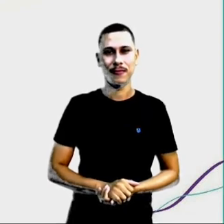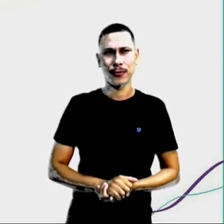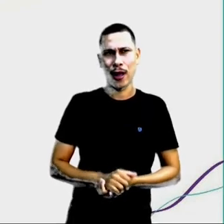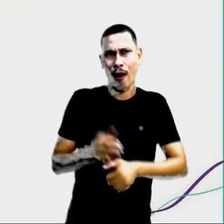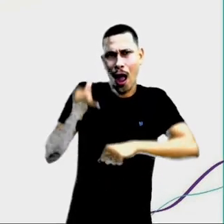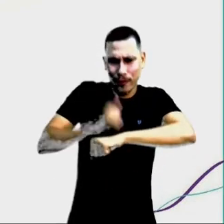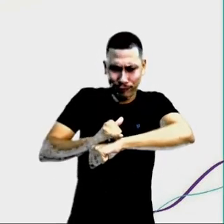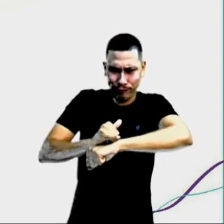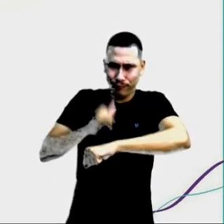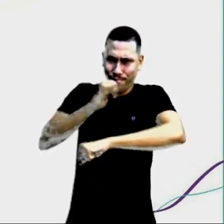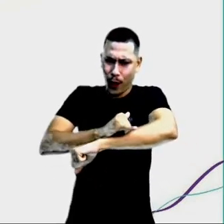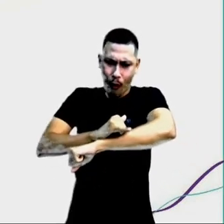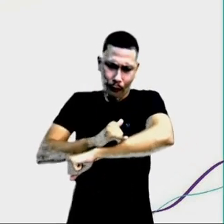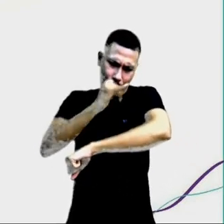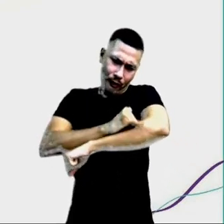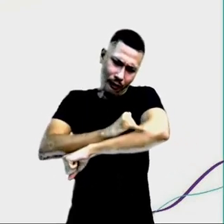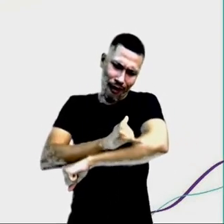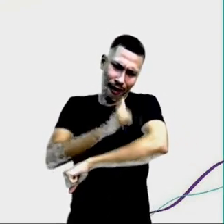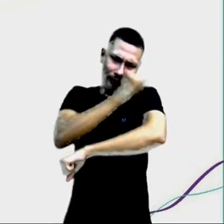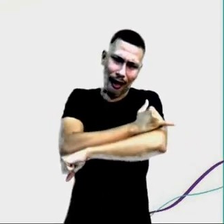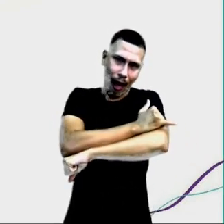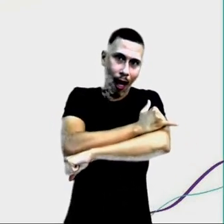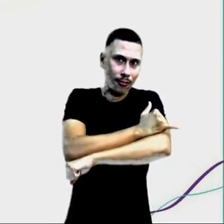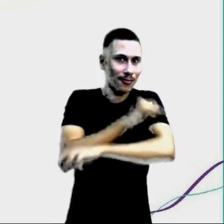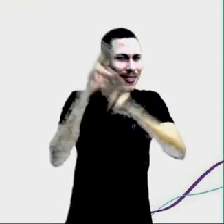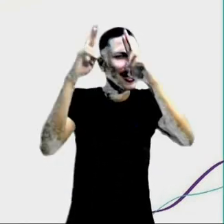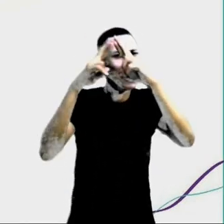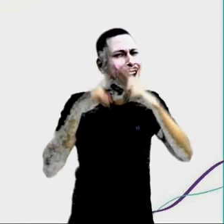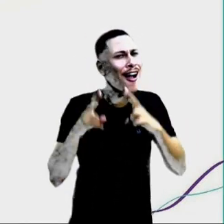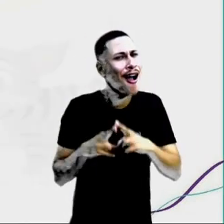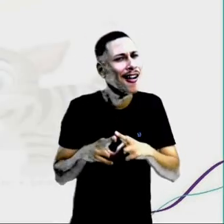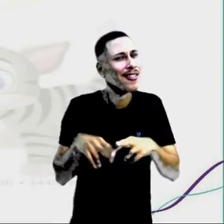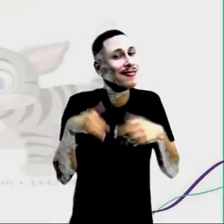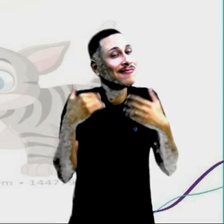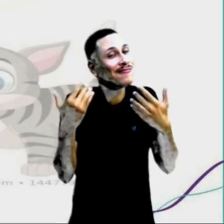sapo. Sapo rima com